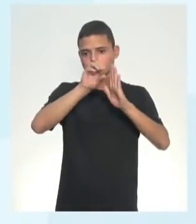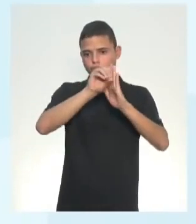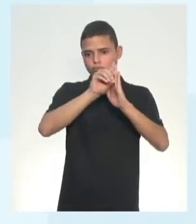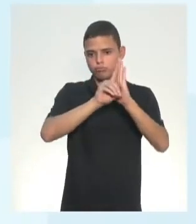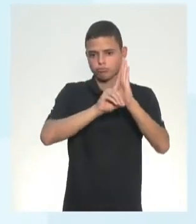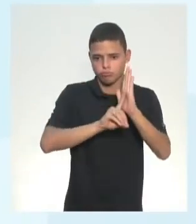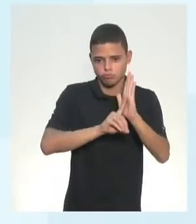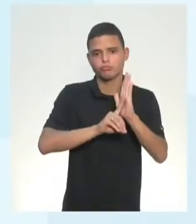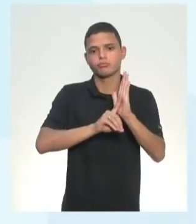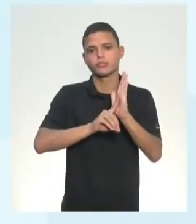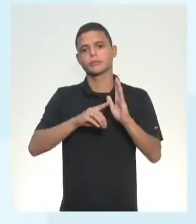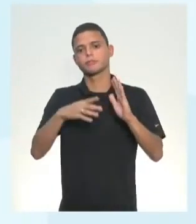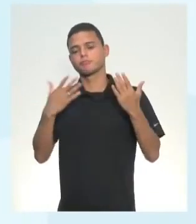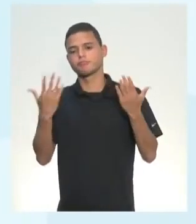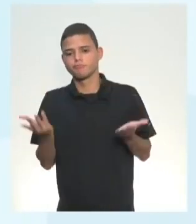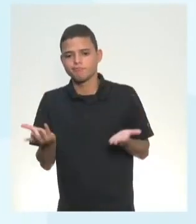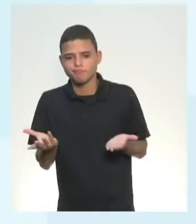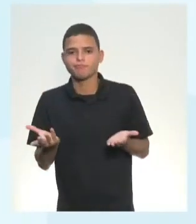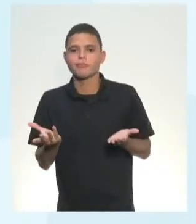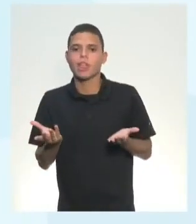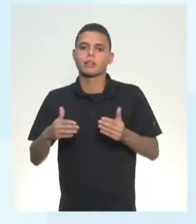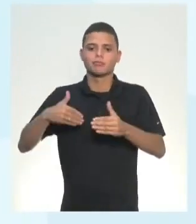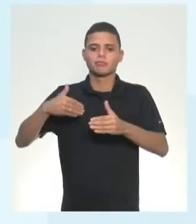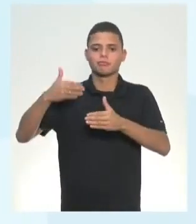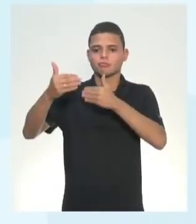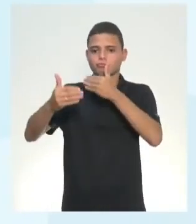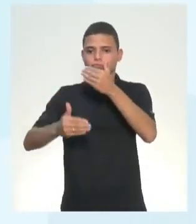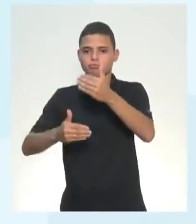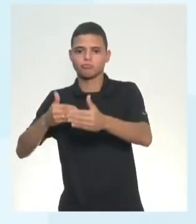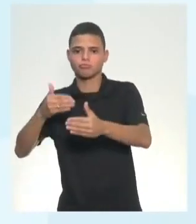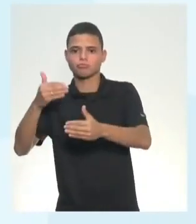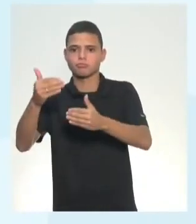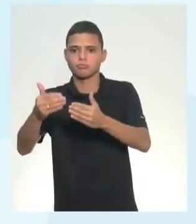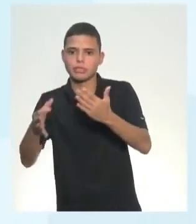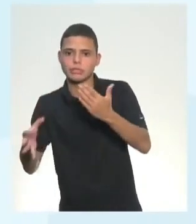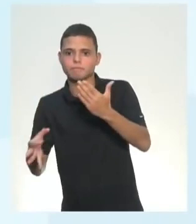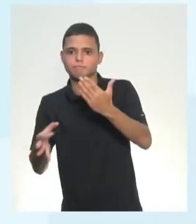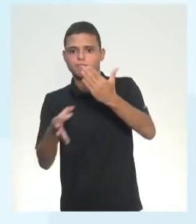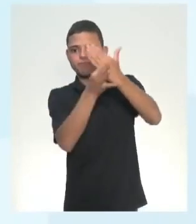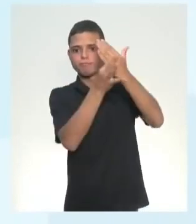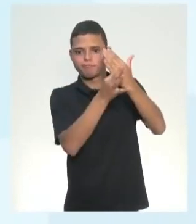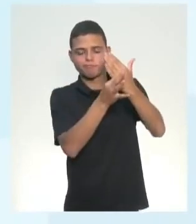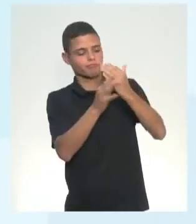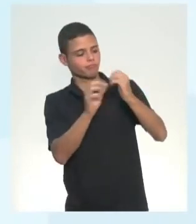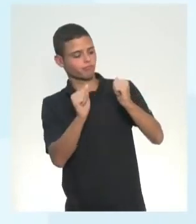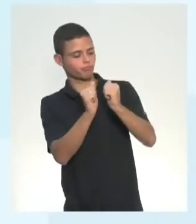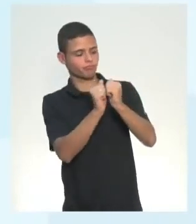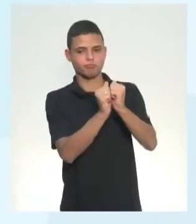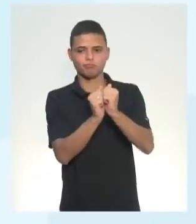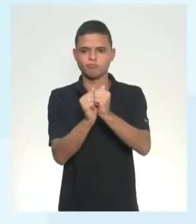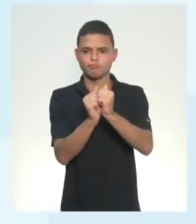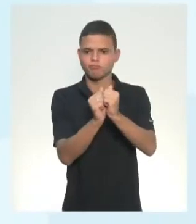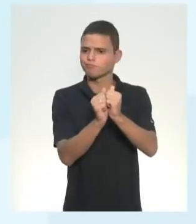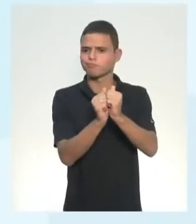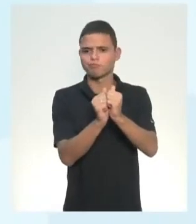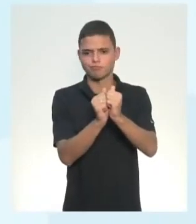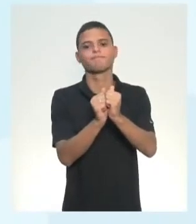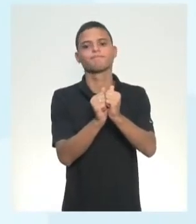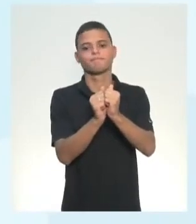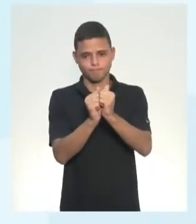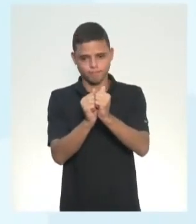ponto que foi preciso deitá-lo à margem onde o realismo não veio achar. Onde o realismo veio